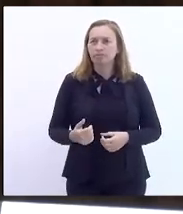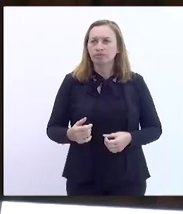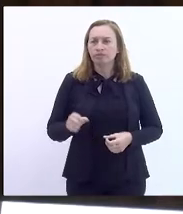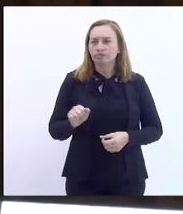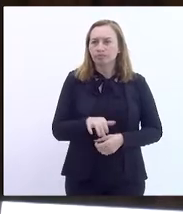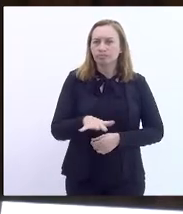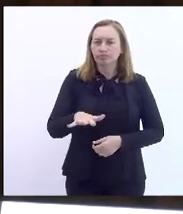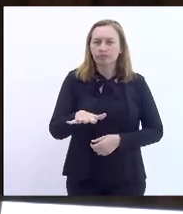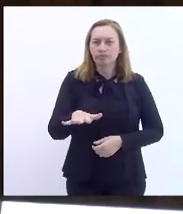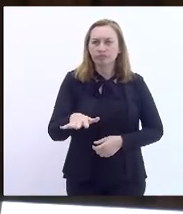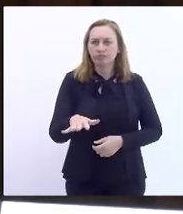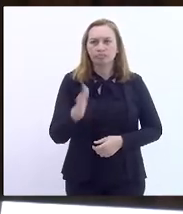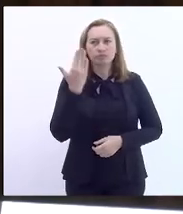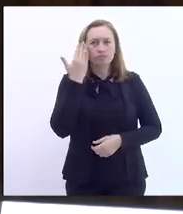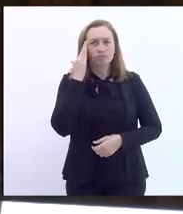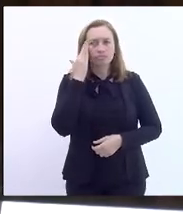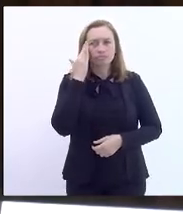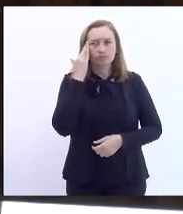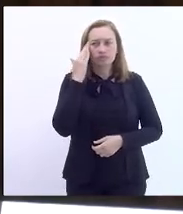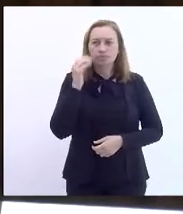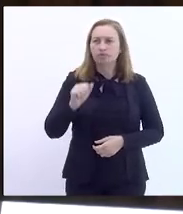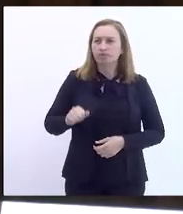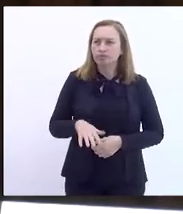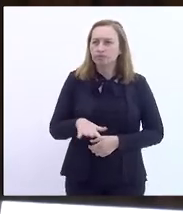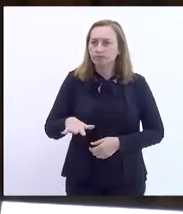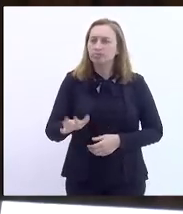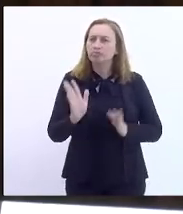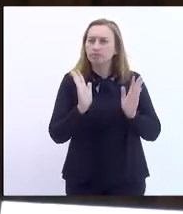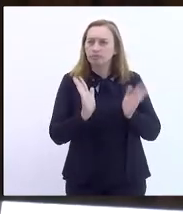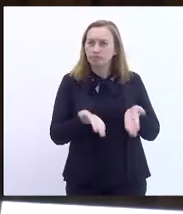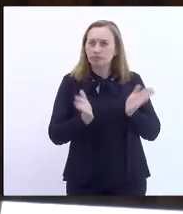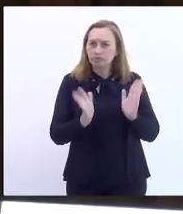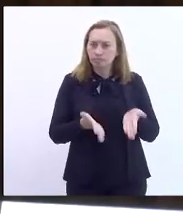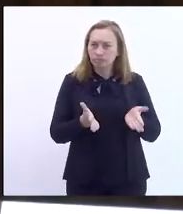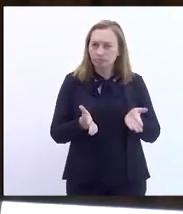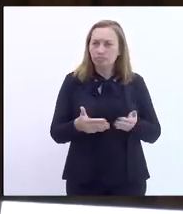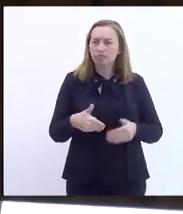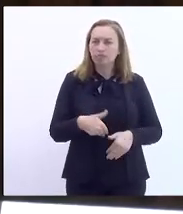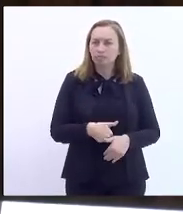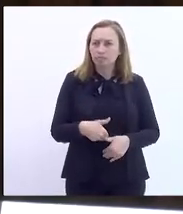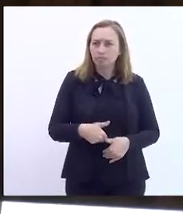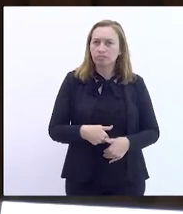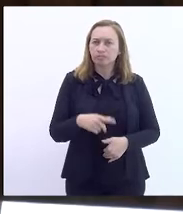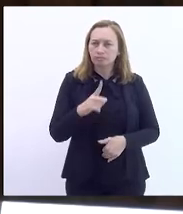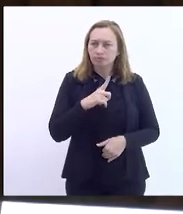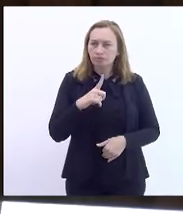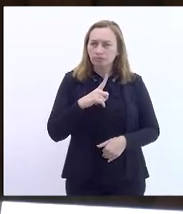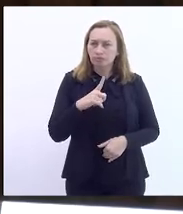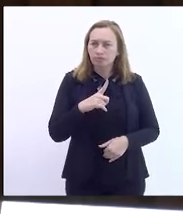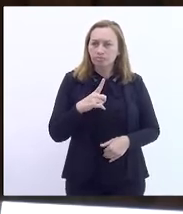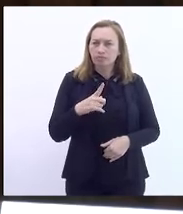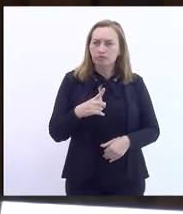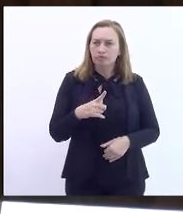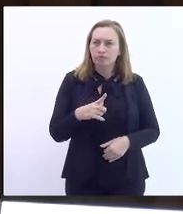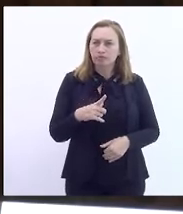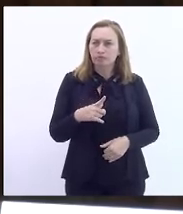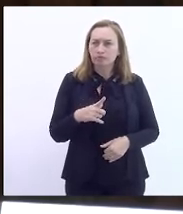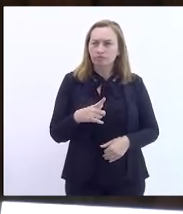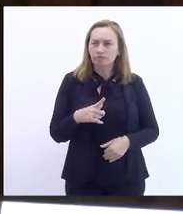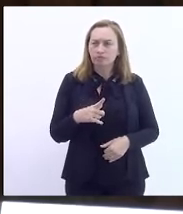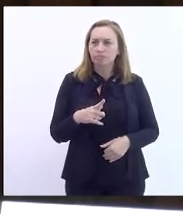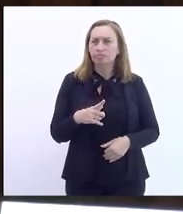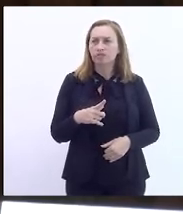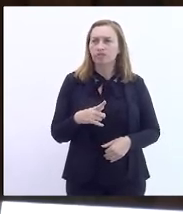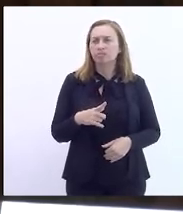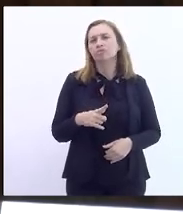da favela entender que a favela hoje que passa fome que também é vítima do braço